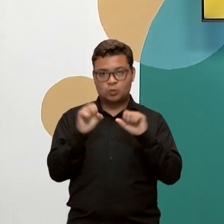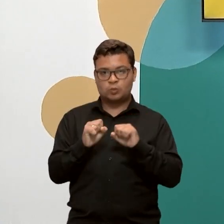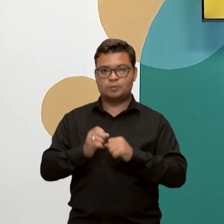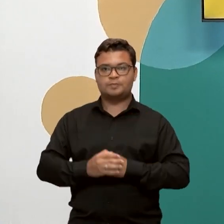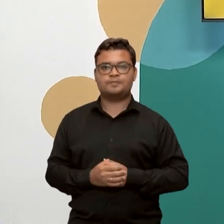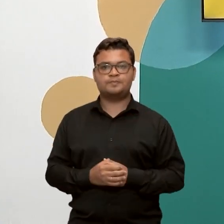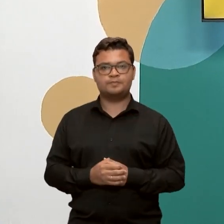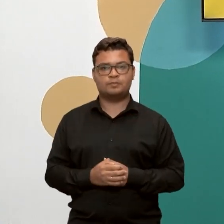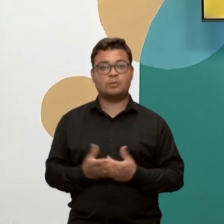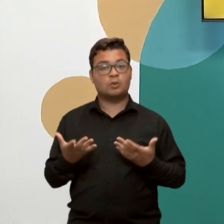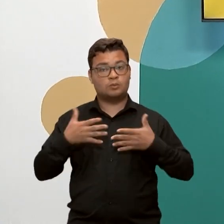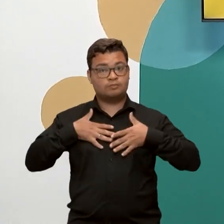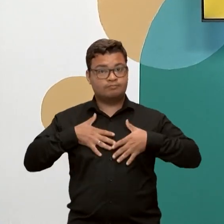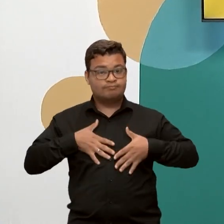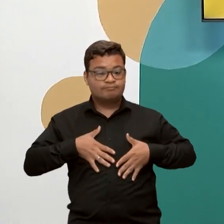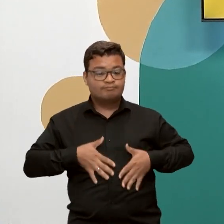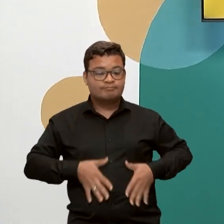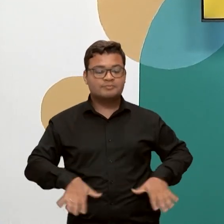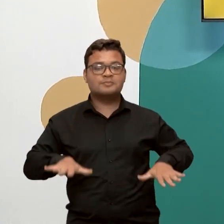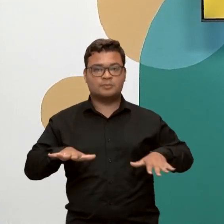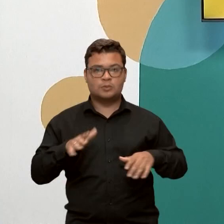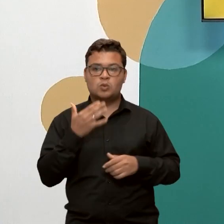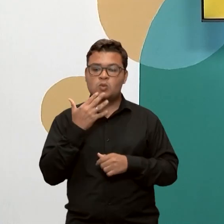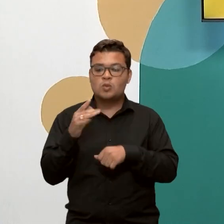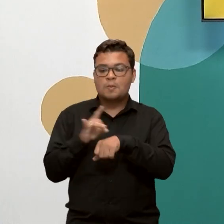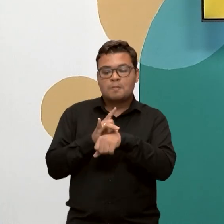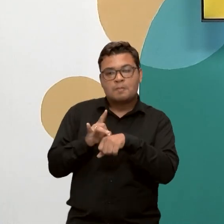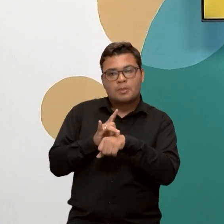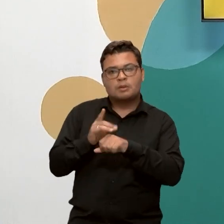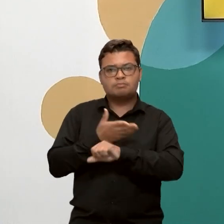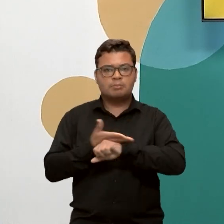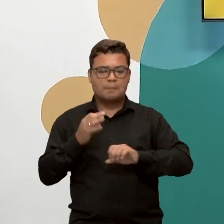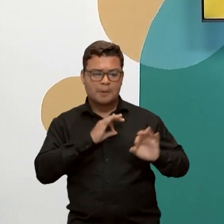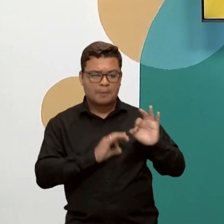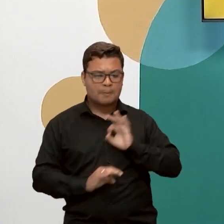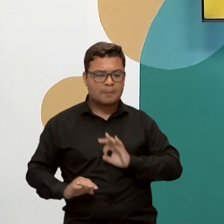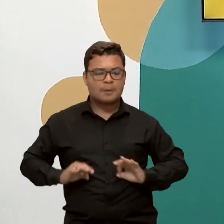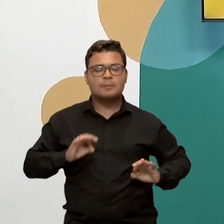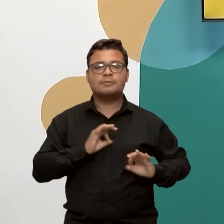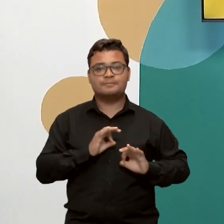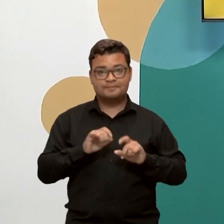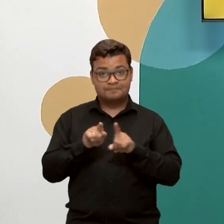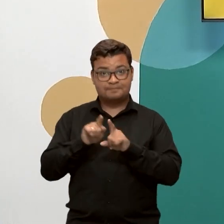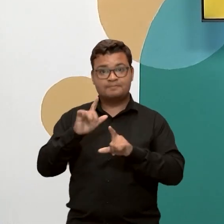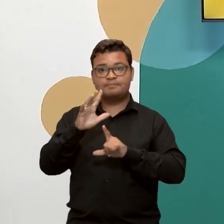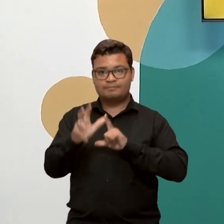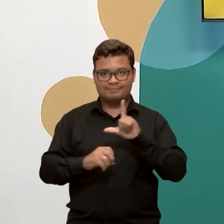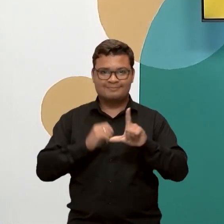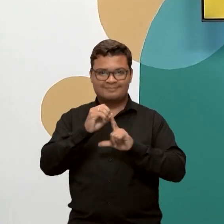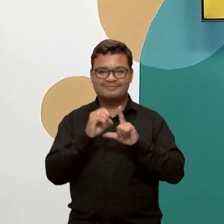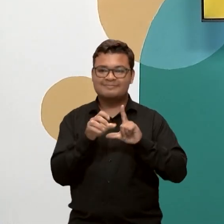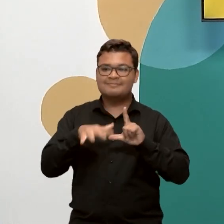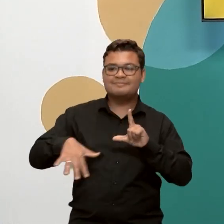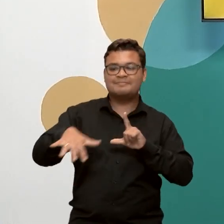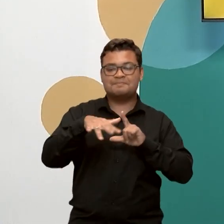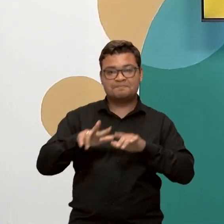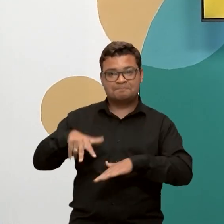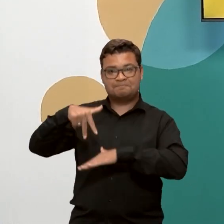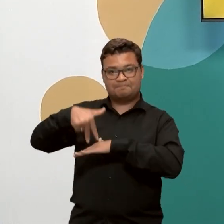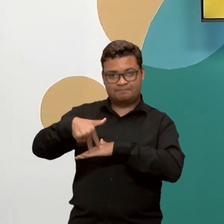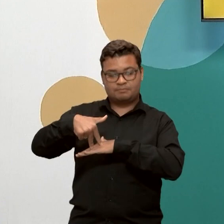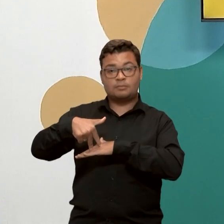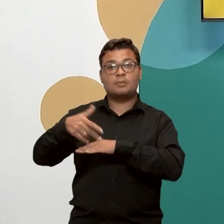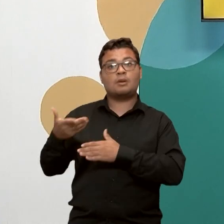e hoje visto um vestido preto com balinhas brancas. Estou de pé aqui no cenário do Mundo UFG e atrás de mim há